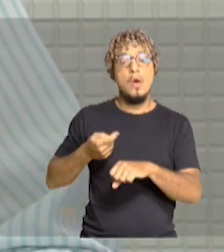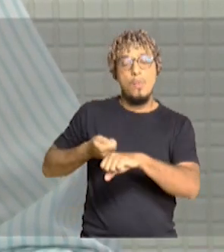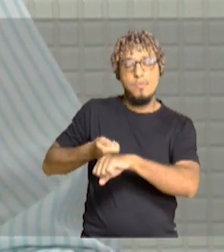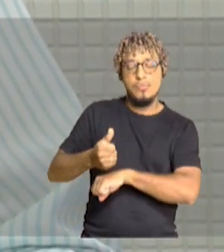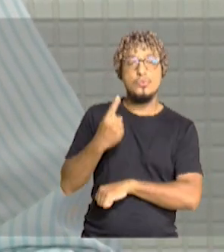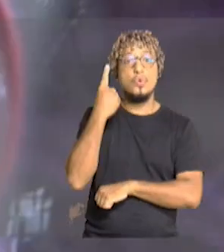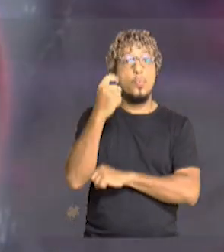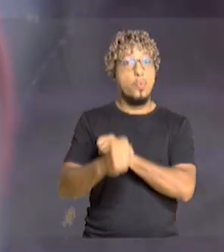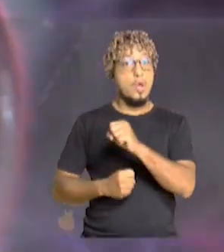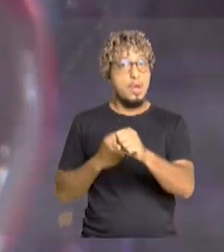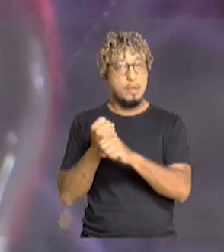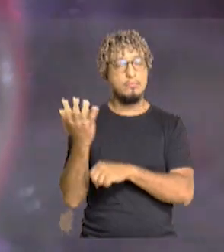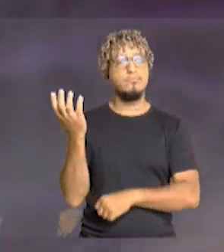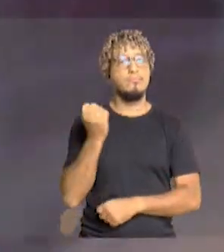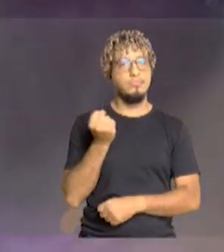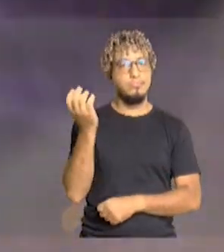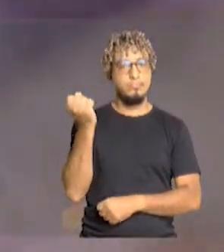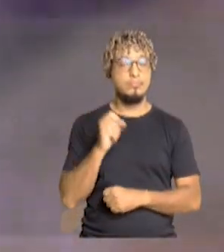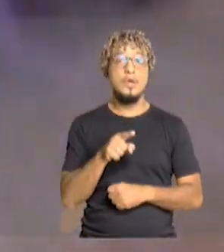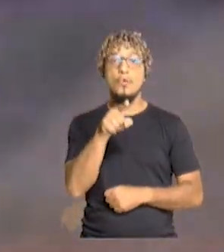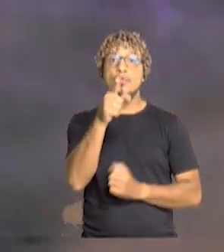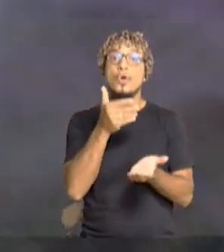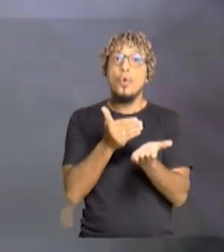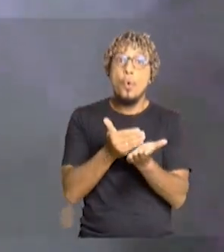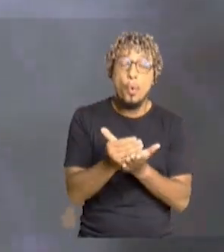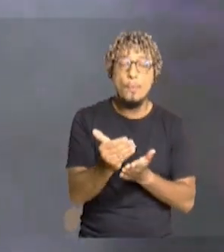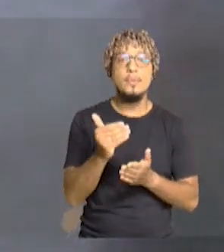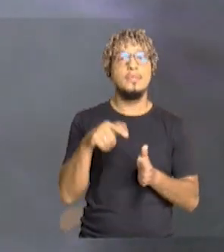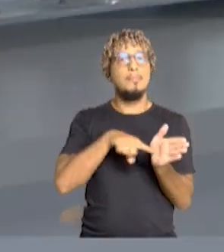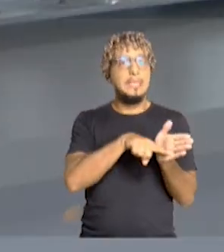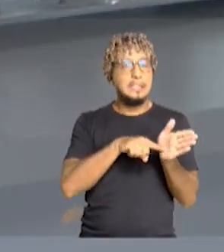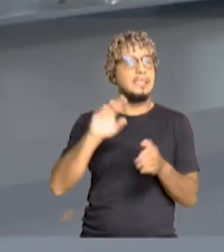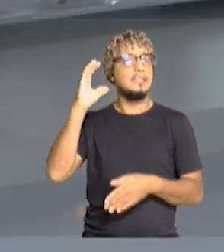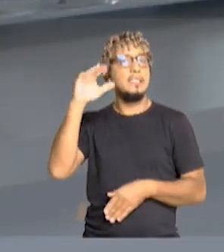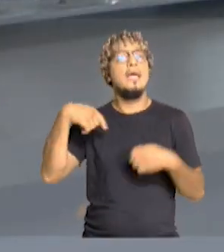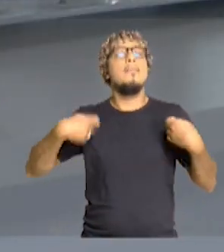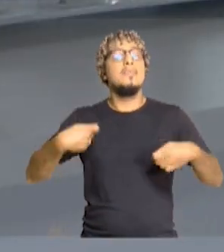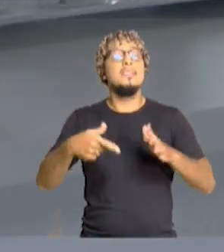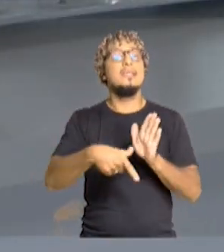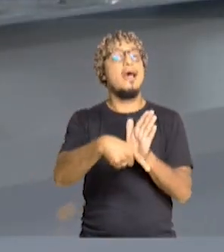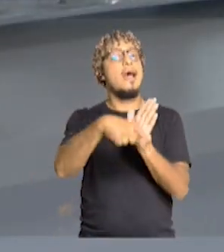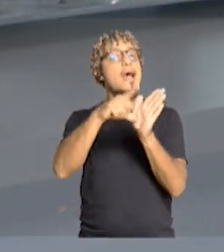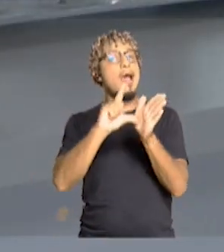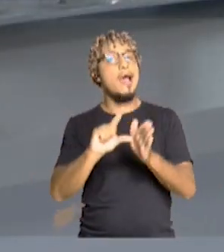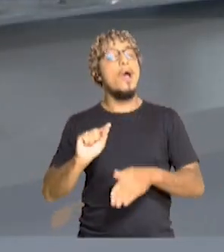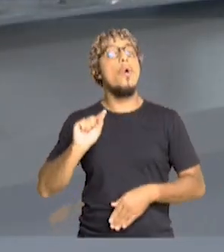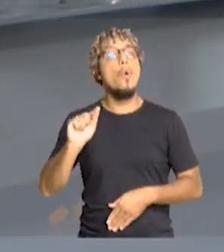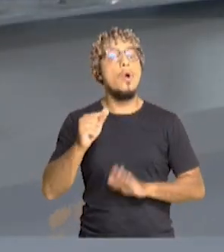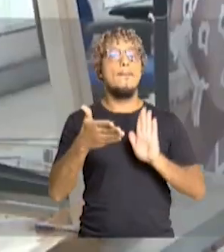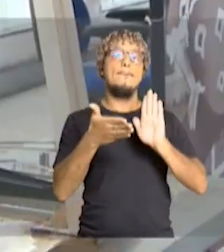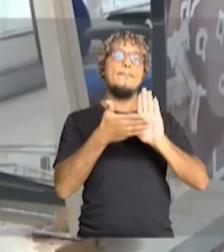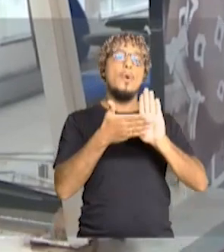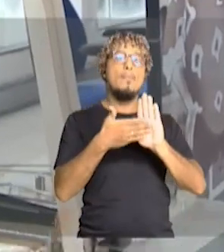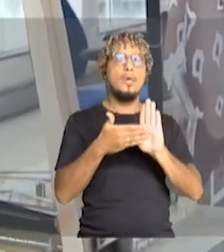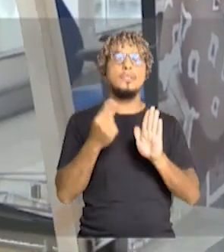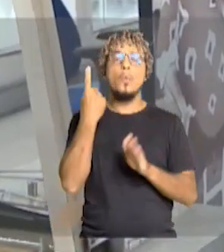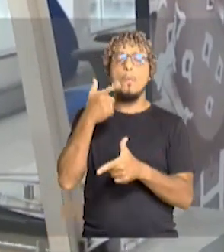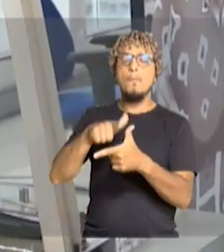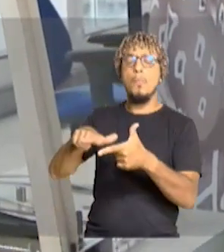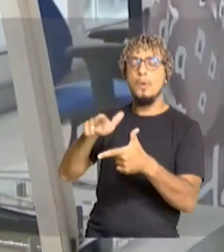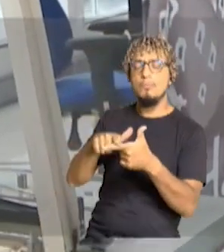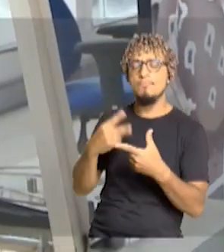bolsas de duração de um ano para iniciar uma pesquisa científica é necessário antes de tudo propor uma questão